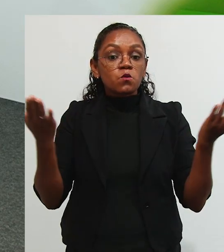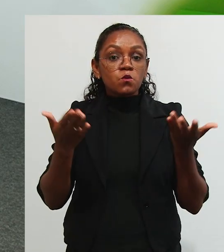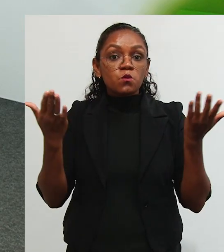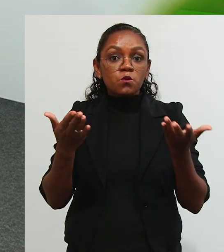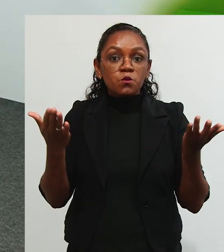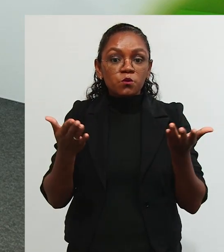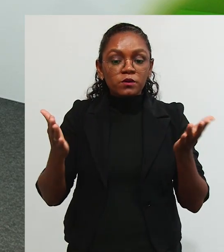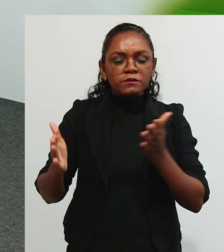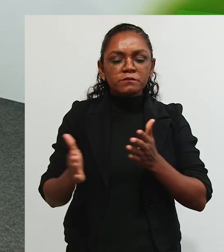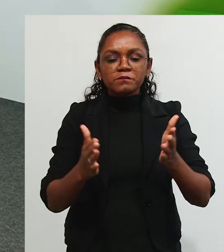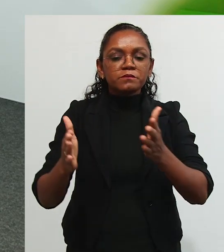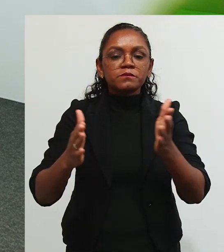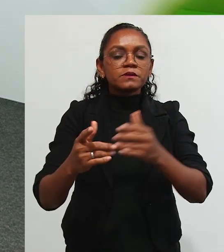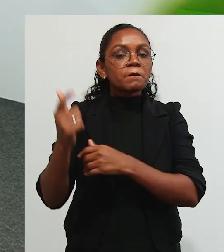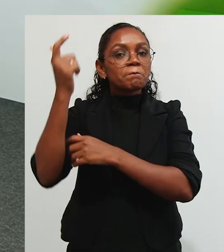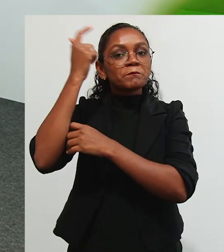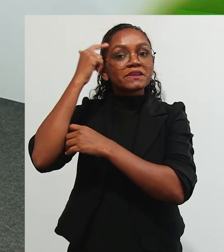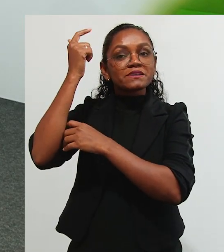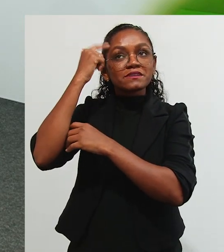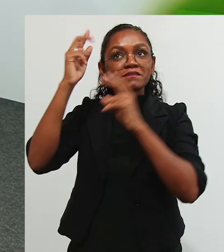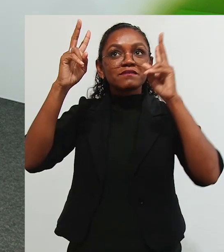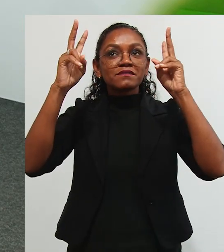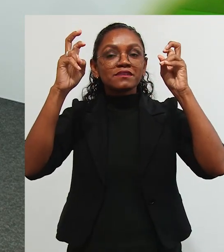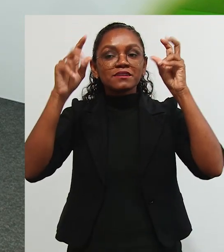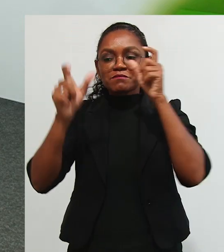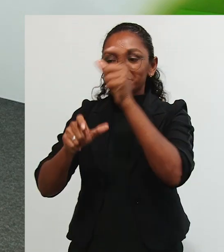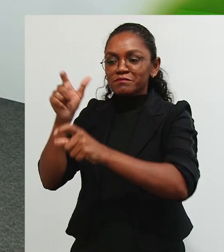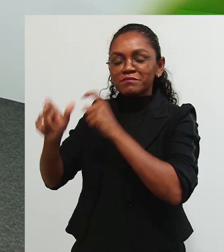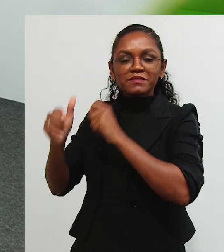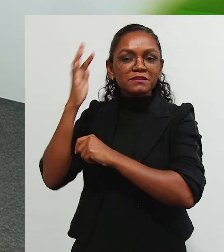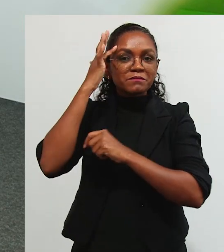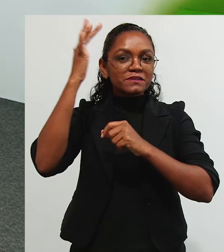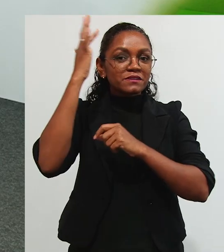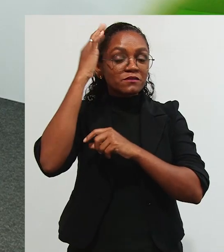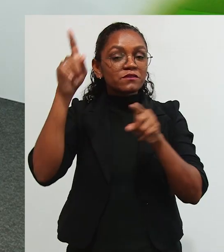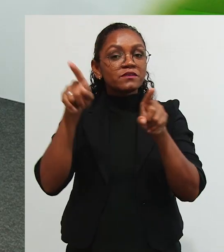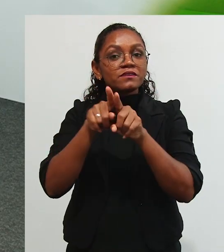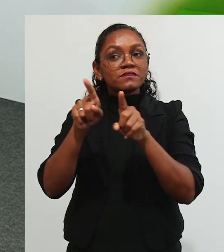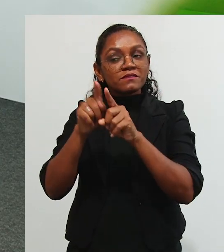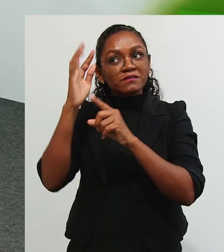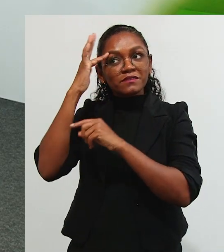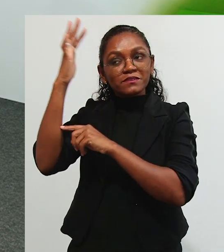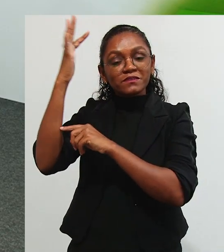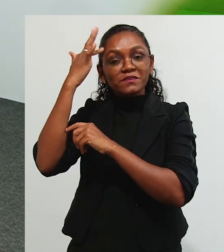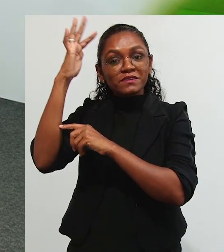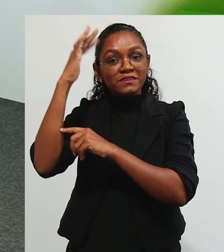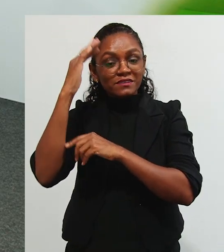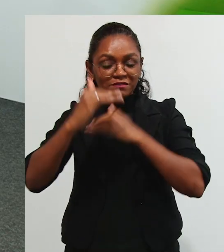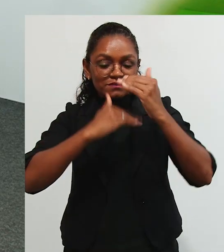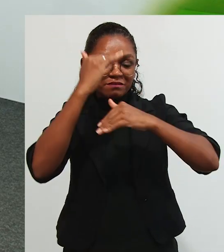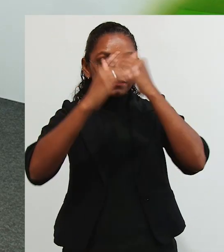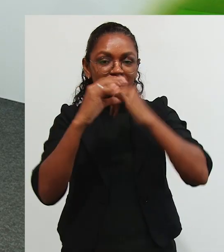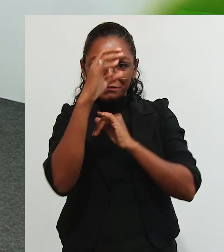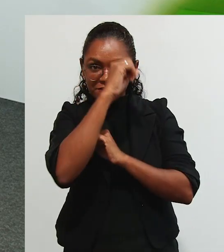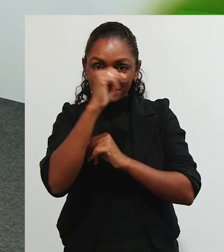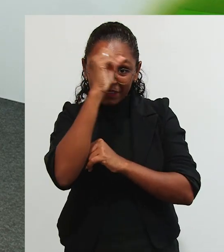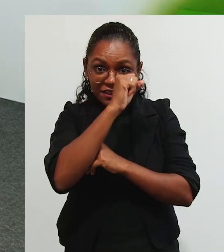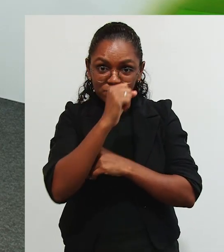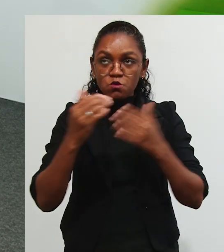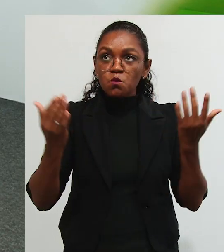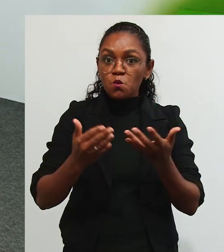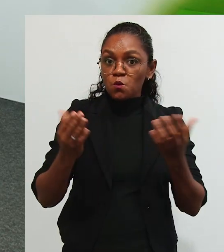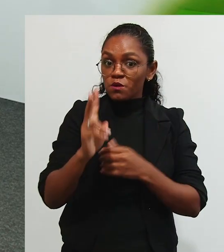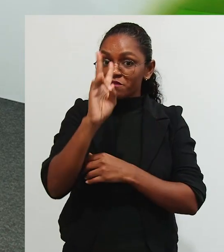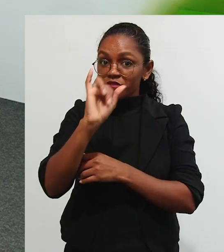jornada pensando sobre os pensadores das teorias do desenvolvimento e da aprendizagem. E hoje nós vamos falar de John